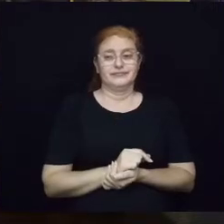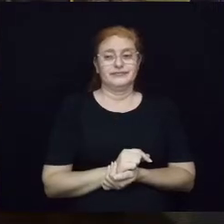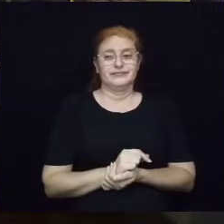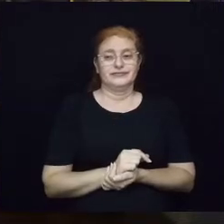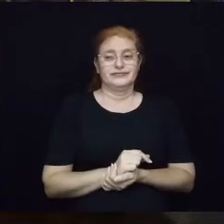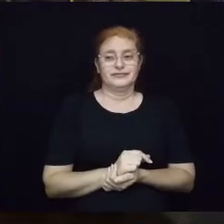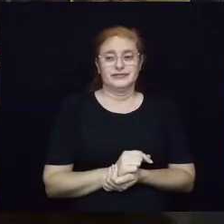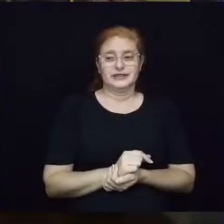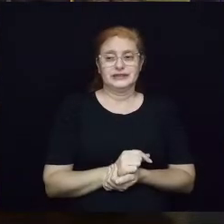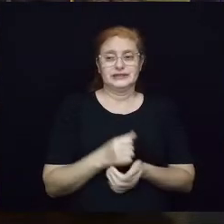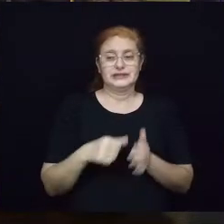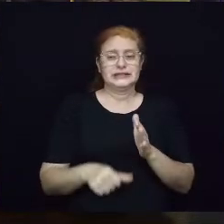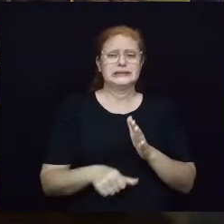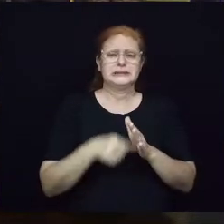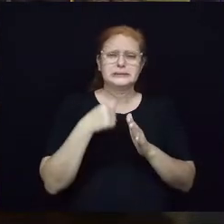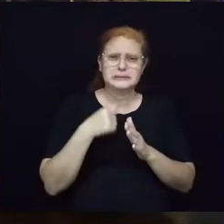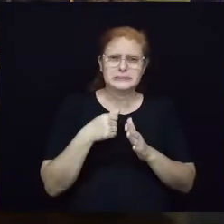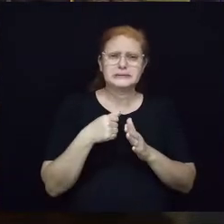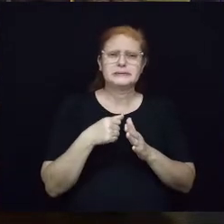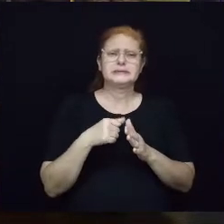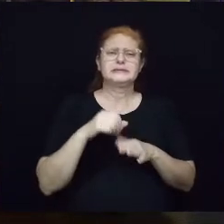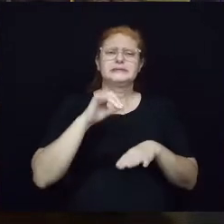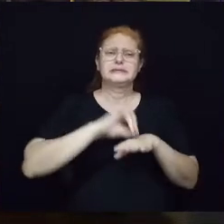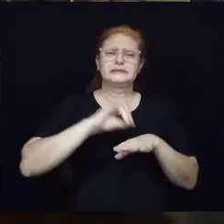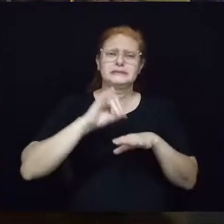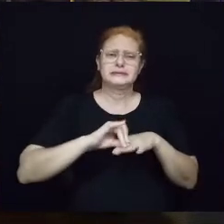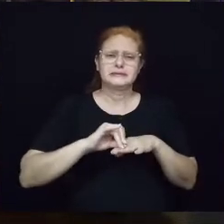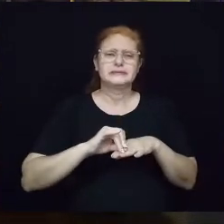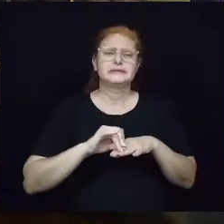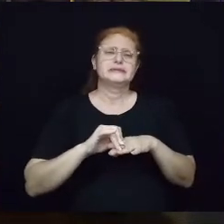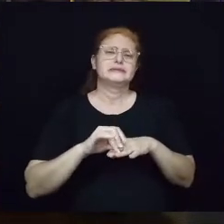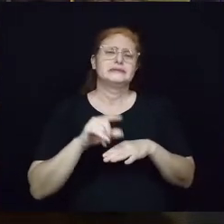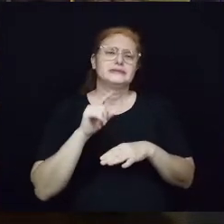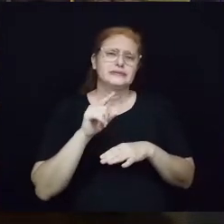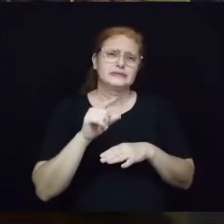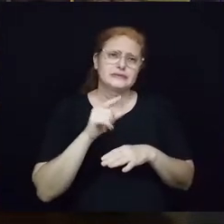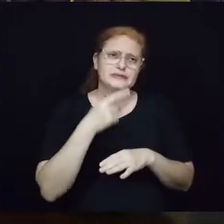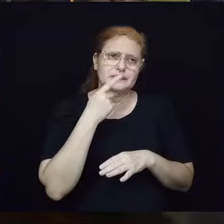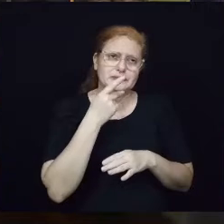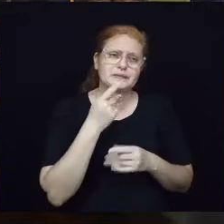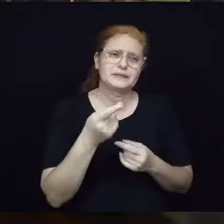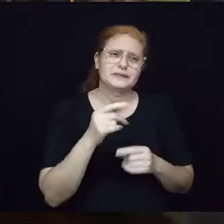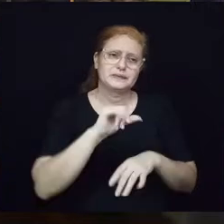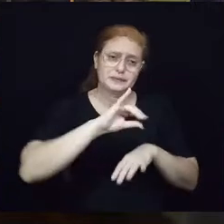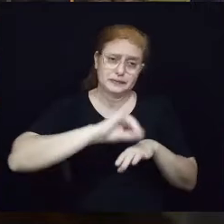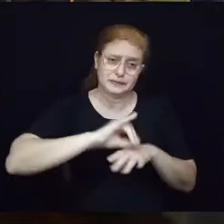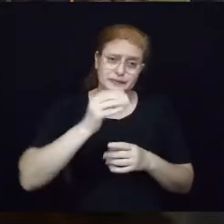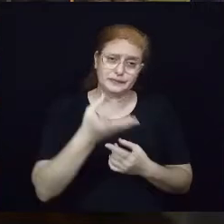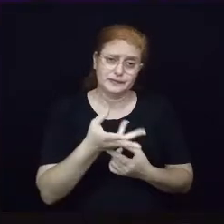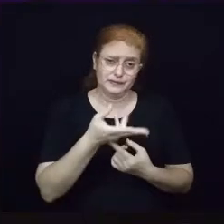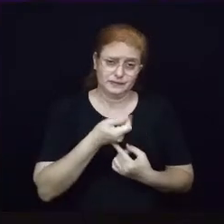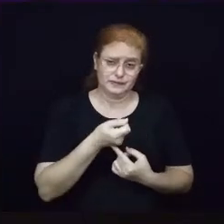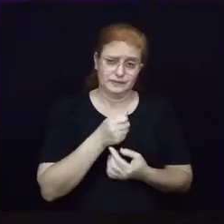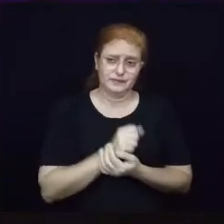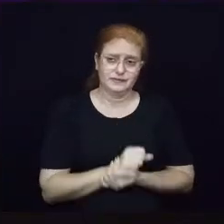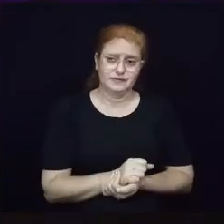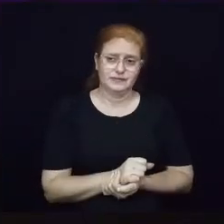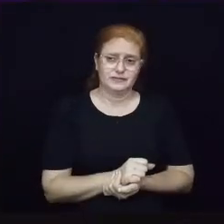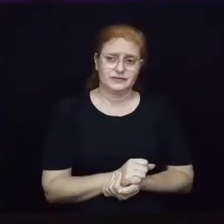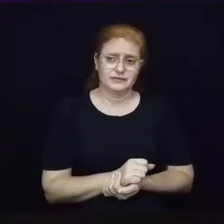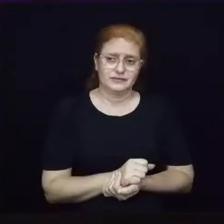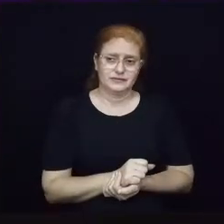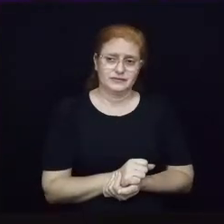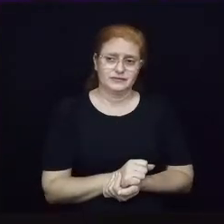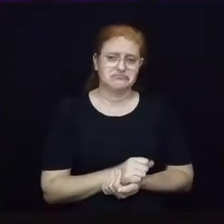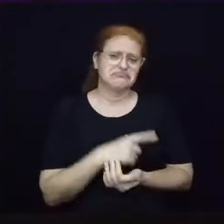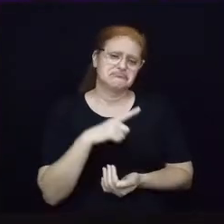essas primeiras peças que tu passaste a considerar como peças artísticas, propriamente ditas,